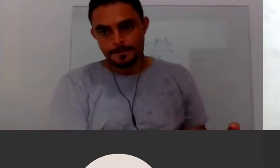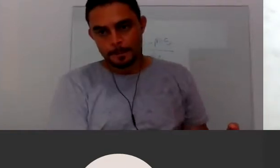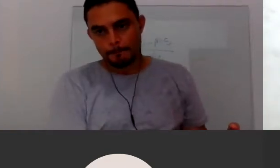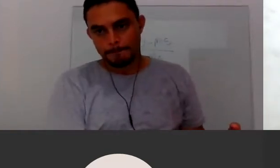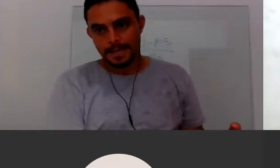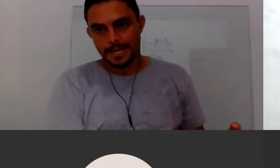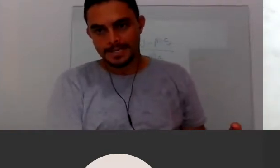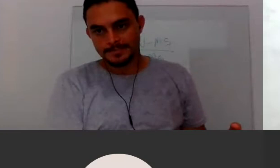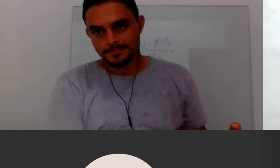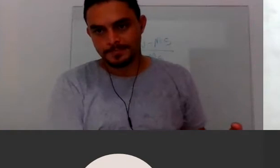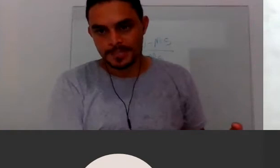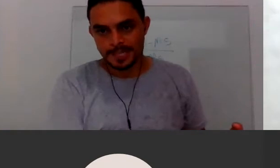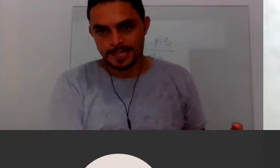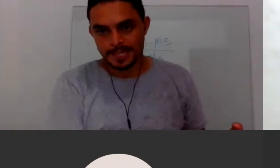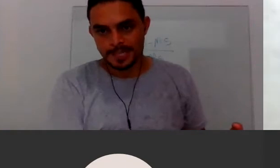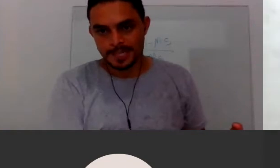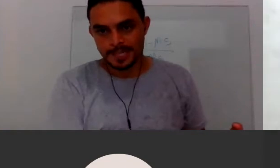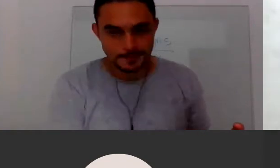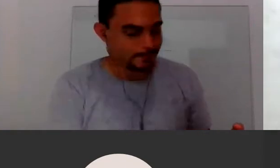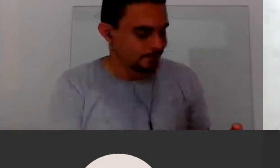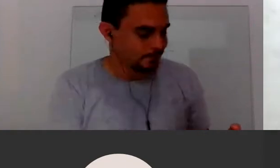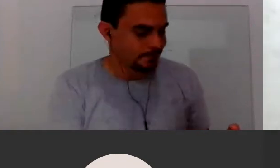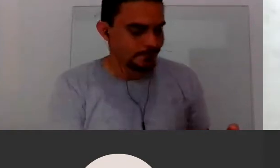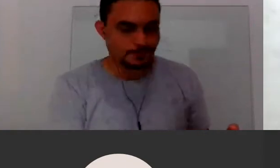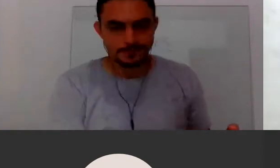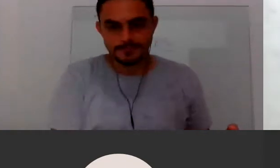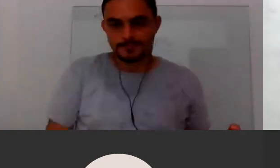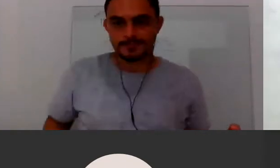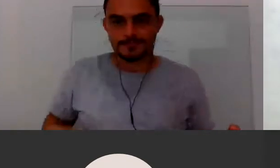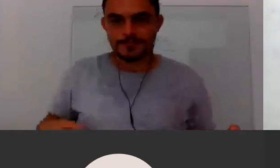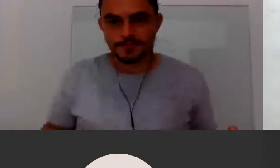Tá bom. Obrigada. Tchau. Beleza? Obrigado, eu. Tchau, tchau.